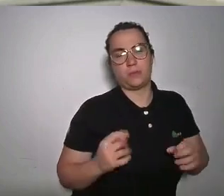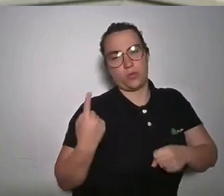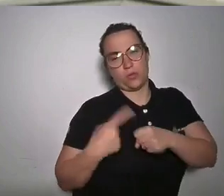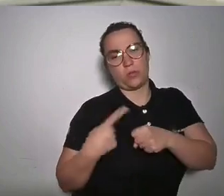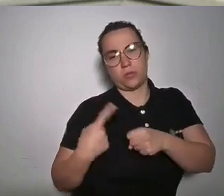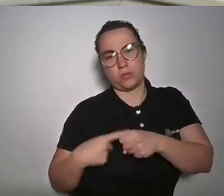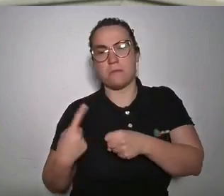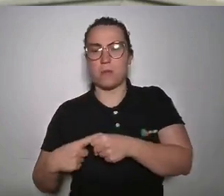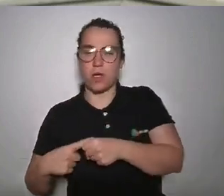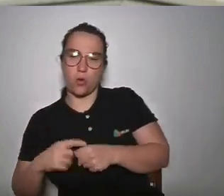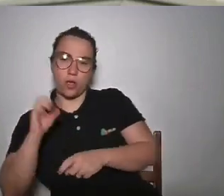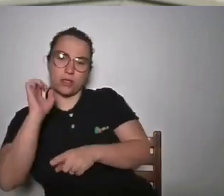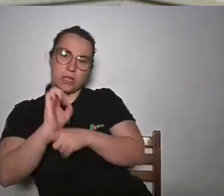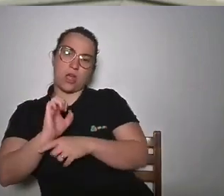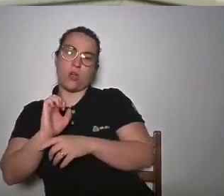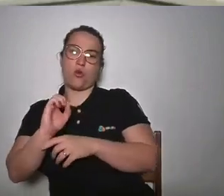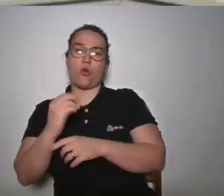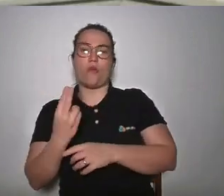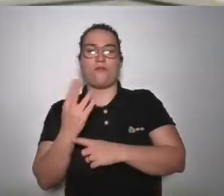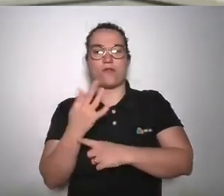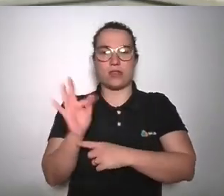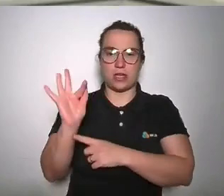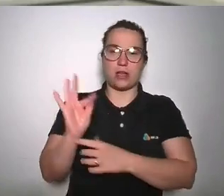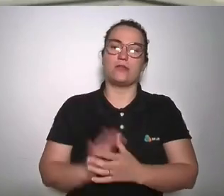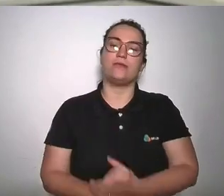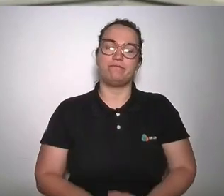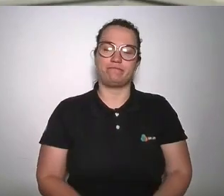municipal, estadual ou federal.